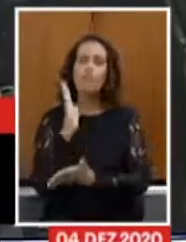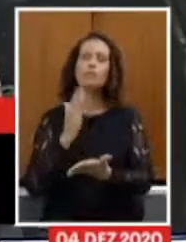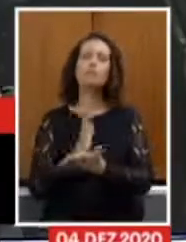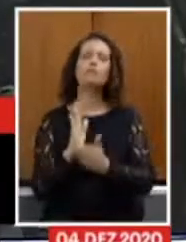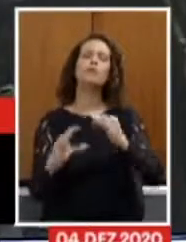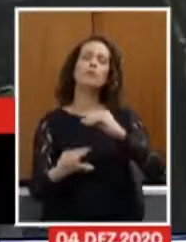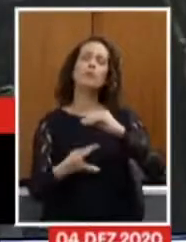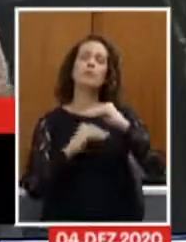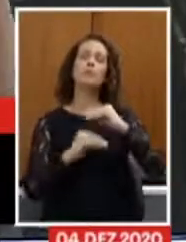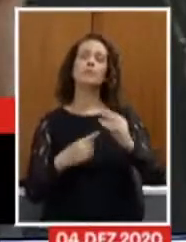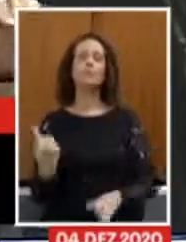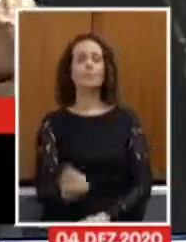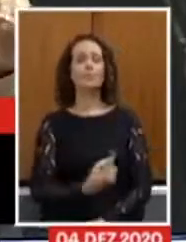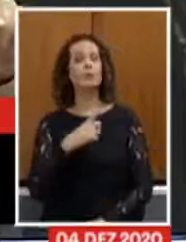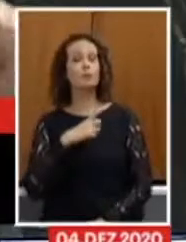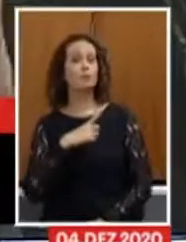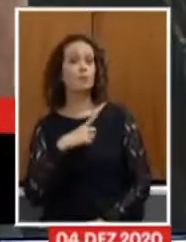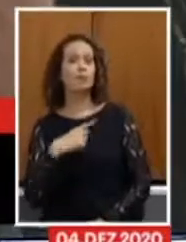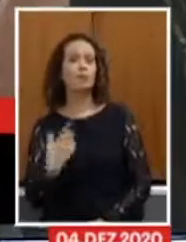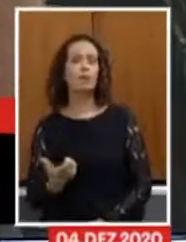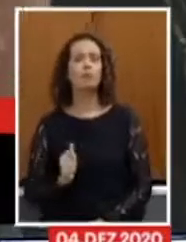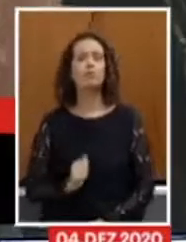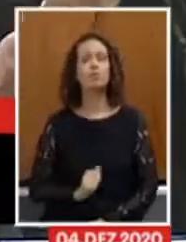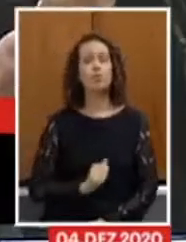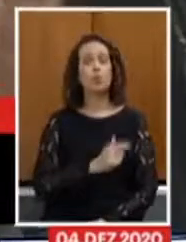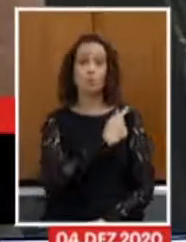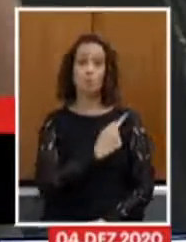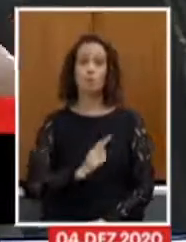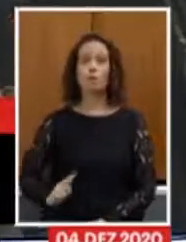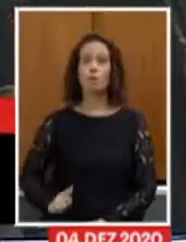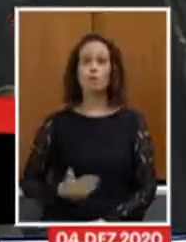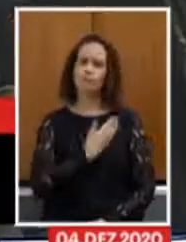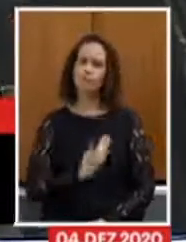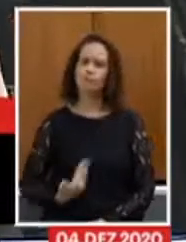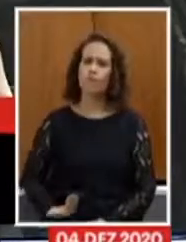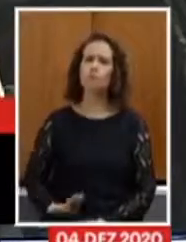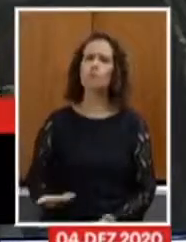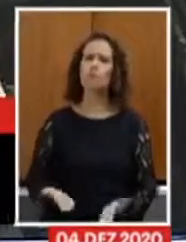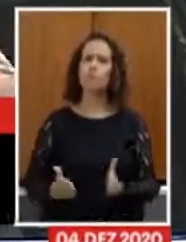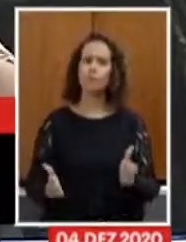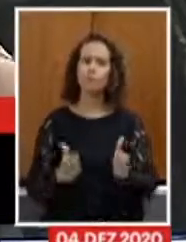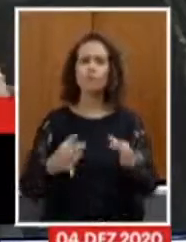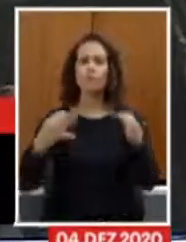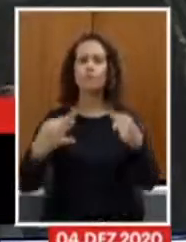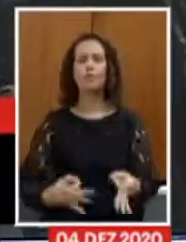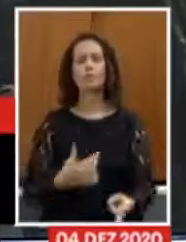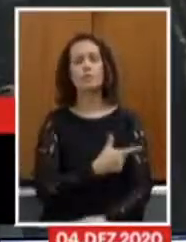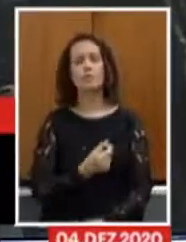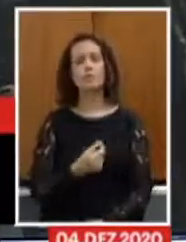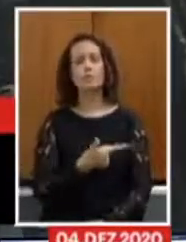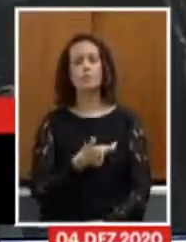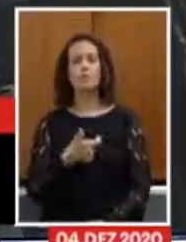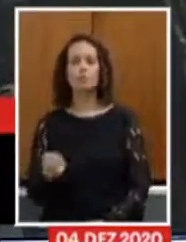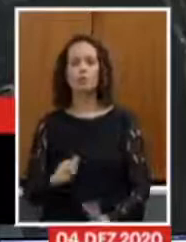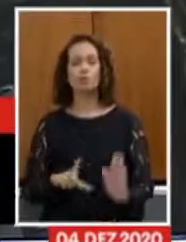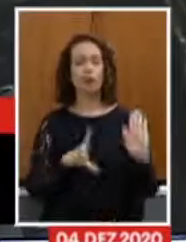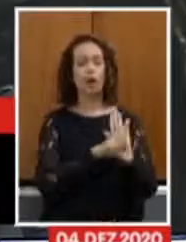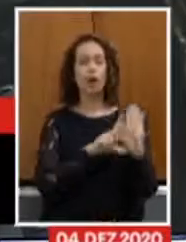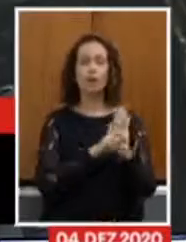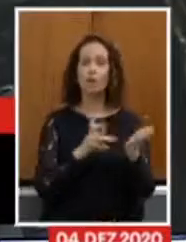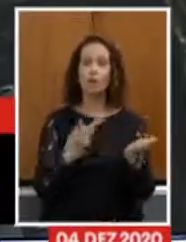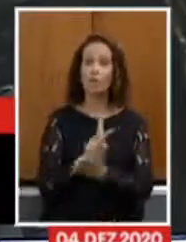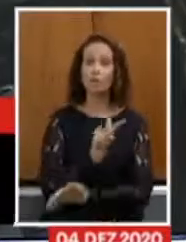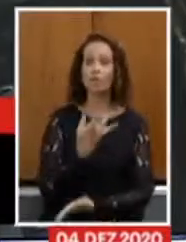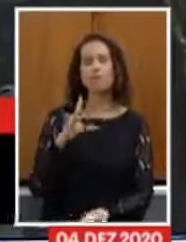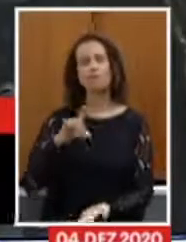de modo que nós tenhamos apontado para o governo o caminho correto para que, em 2021, ele cumpra a legislação daquilo